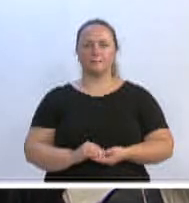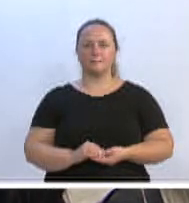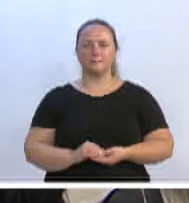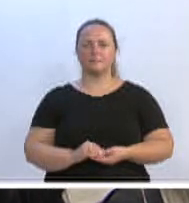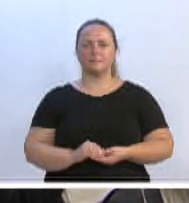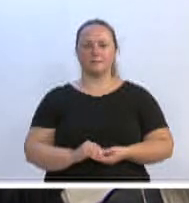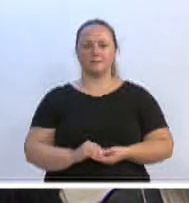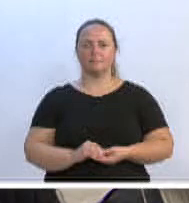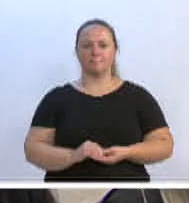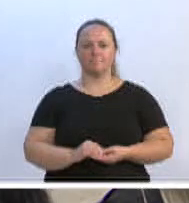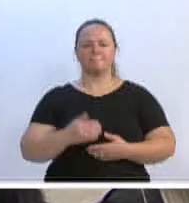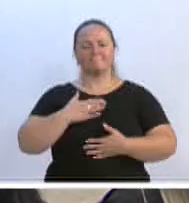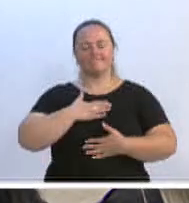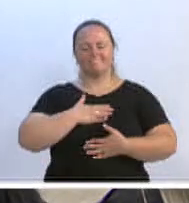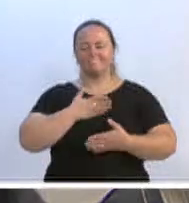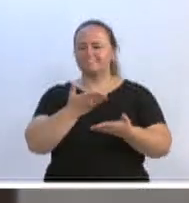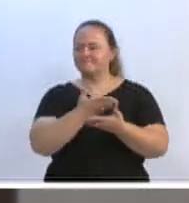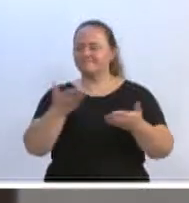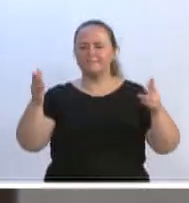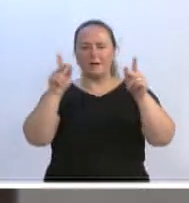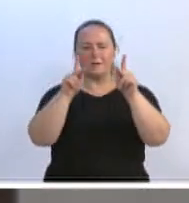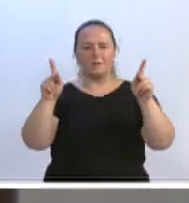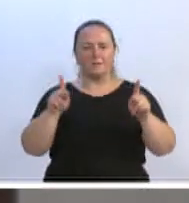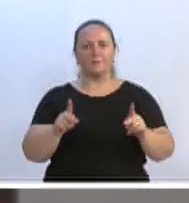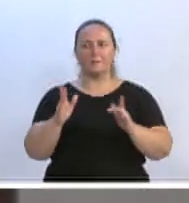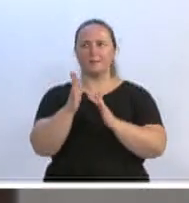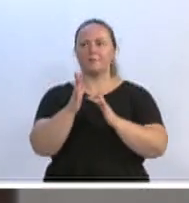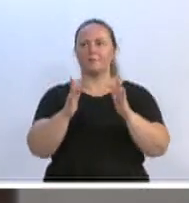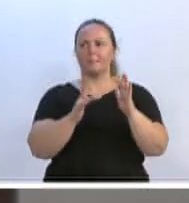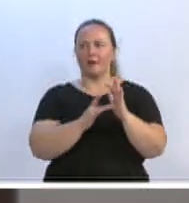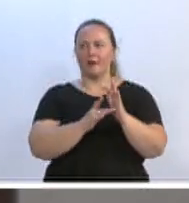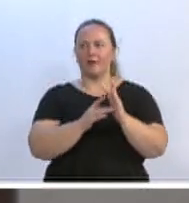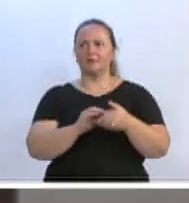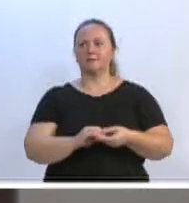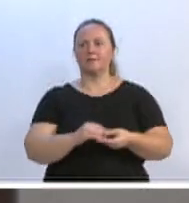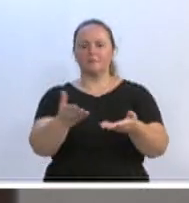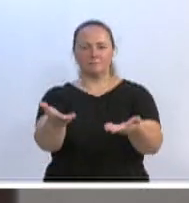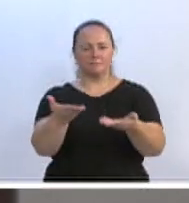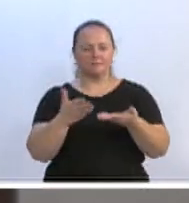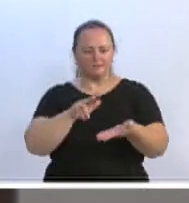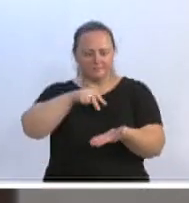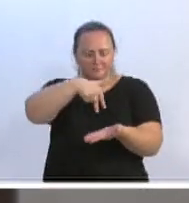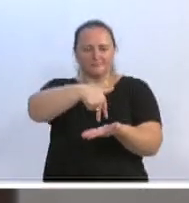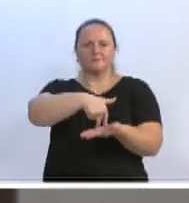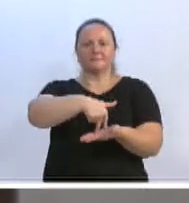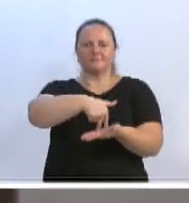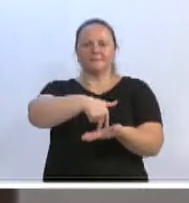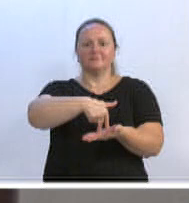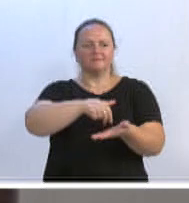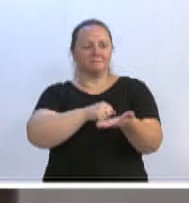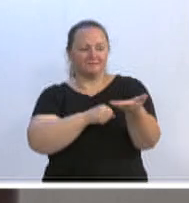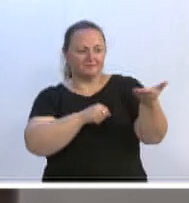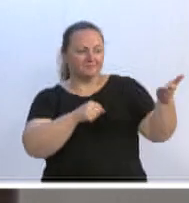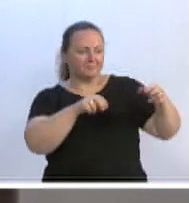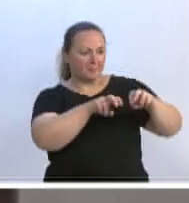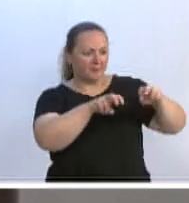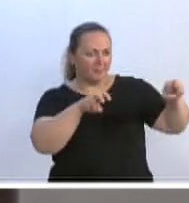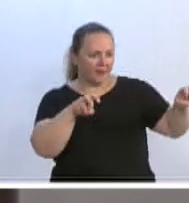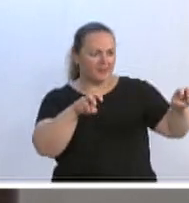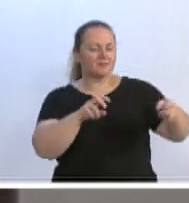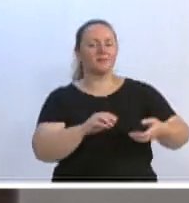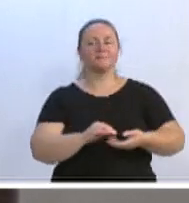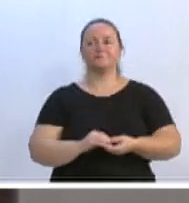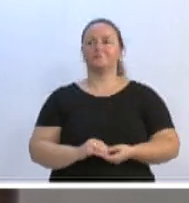Nós saudamos a todos com a paz do Senhor Jesus. Amém. Convidamos nesse momento os irmãos a estar de pé, à mesa. Nós vamos